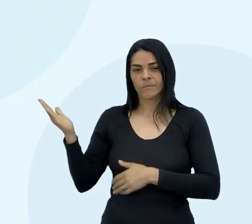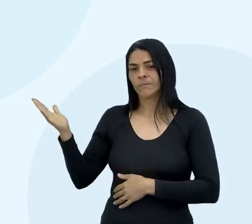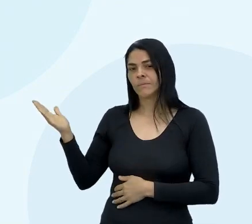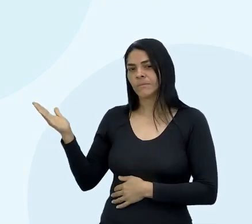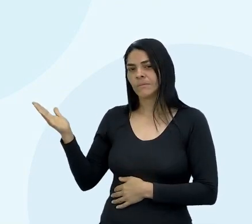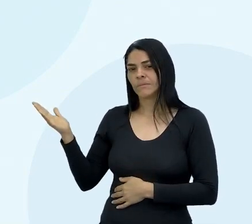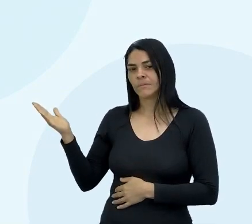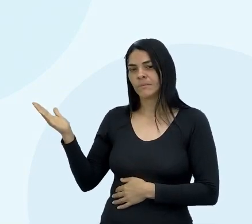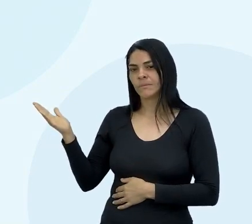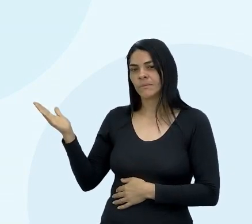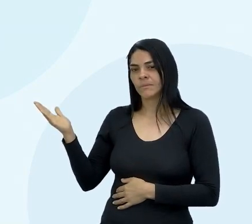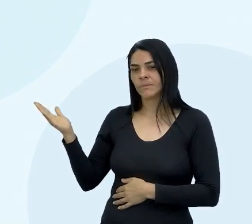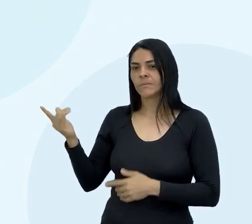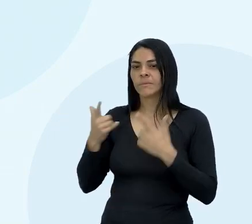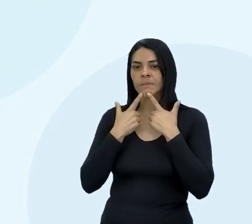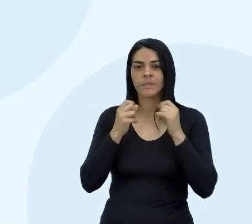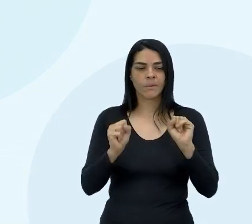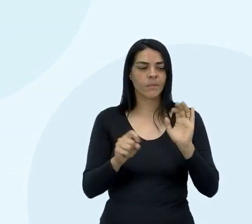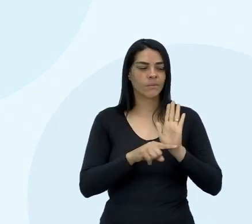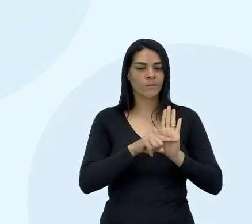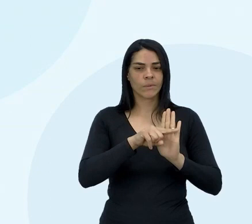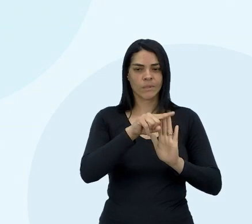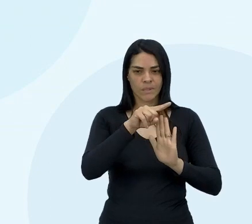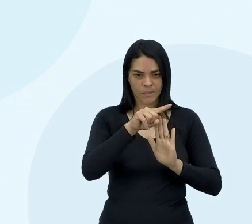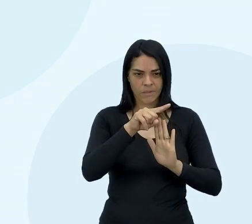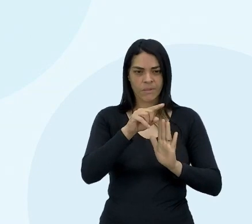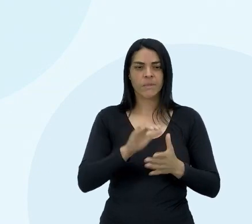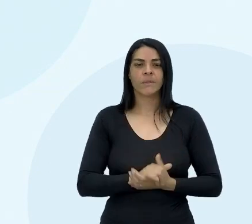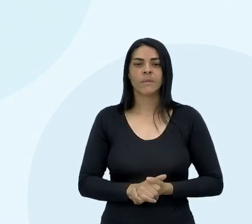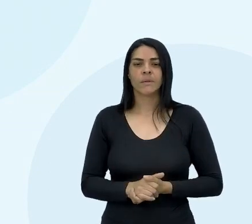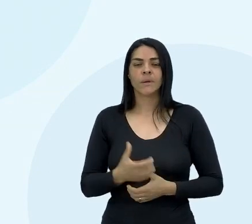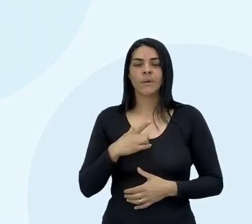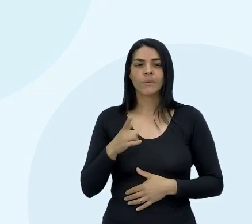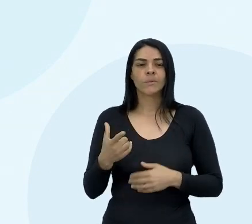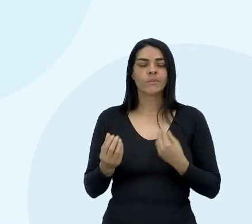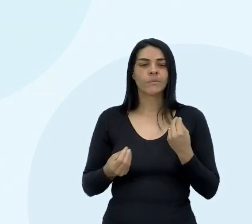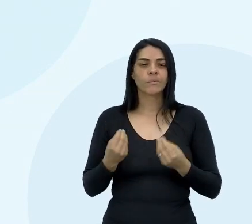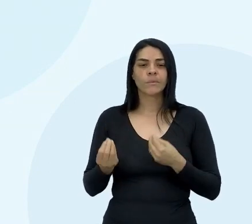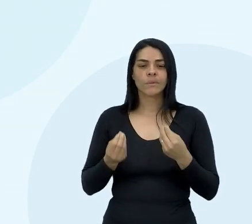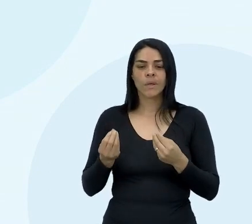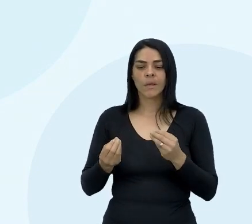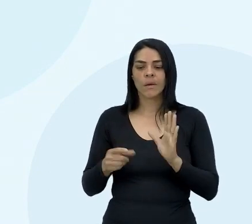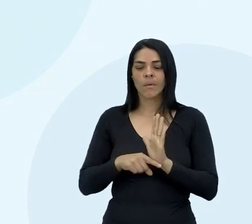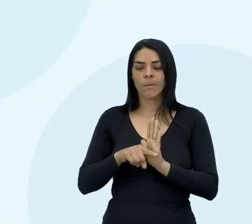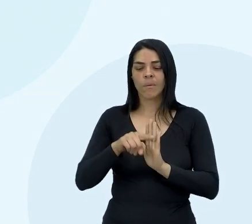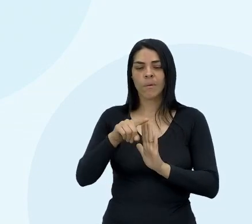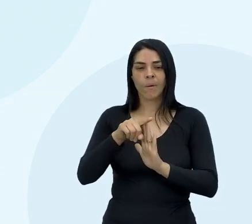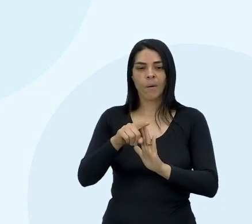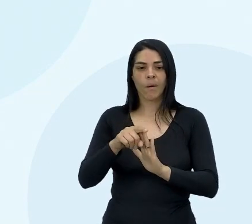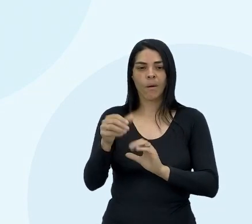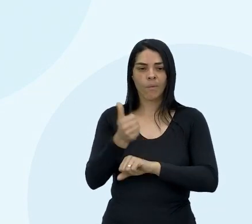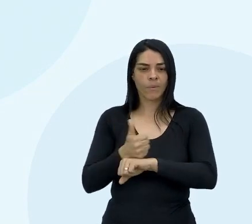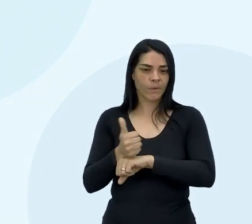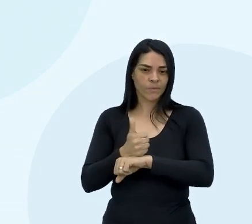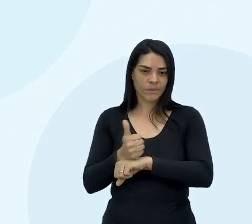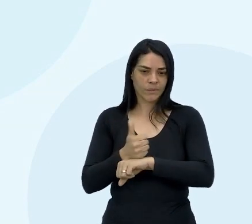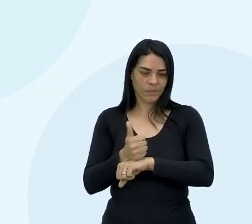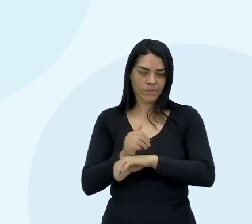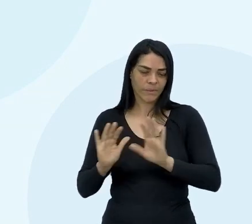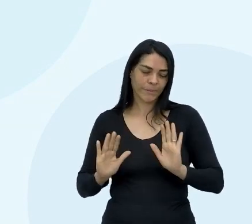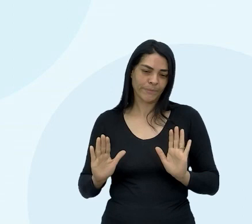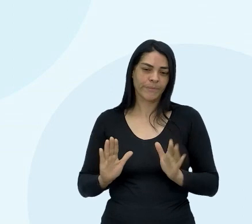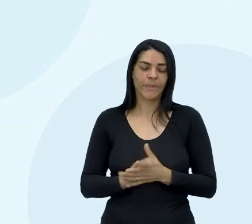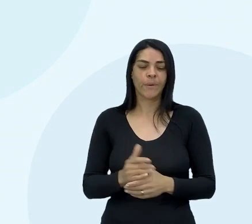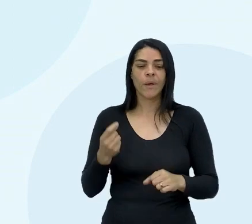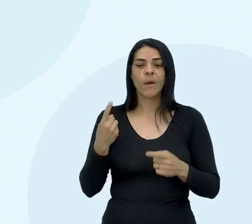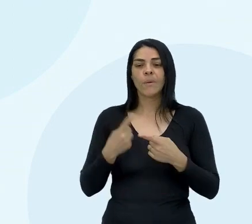Conhecimentos básicos, né, de linguagem de programação. A gente não tem a intenção aqui de sair programador, tá? Claro que para se tornar programador você vai